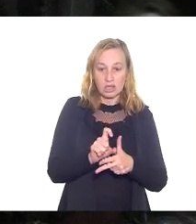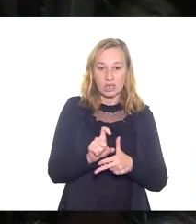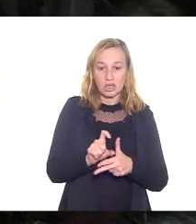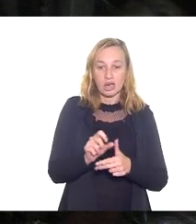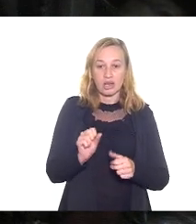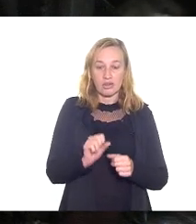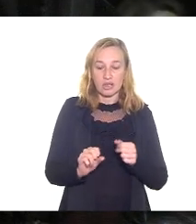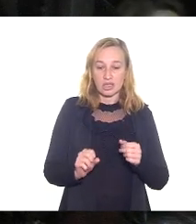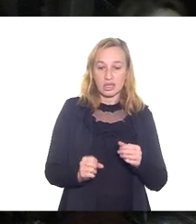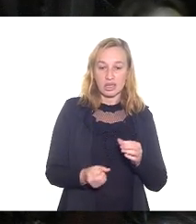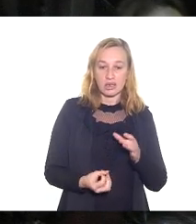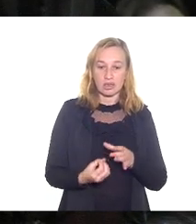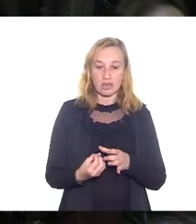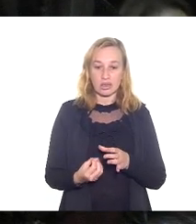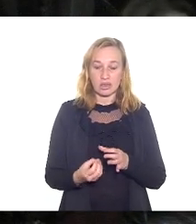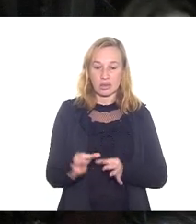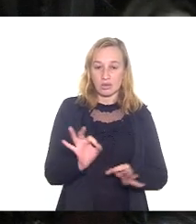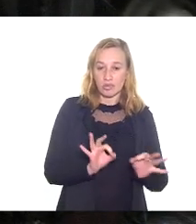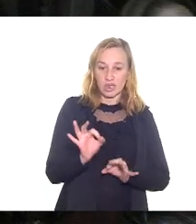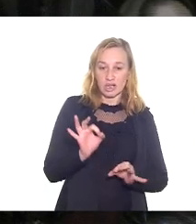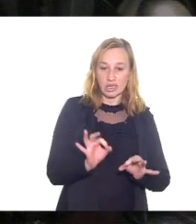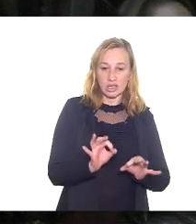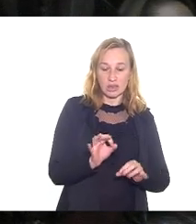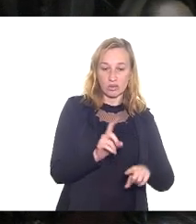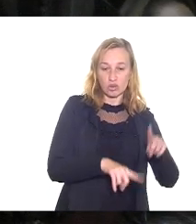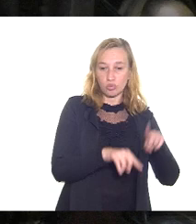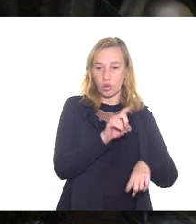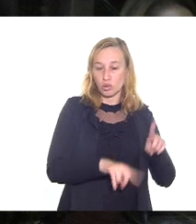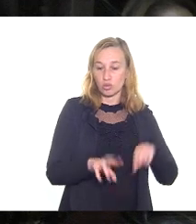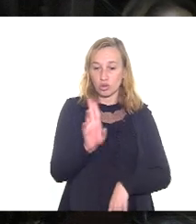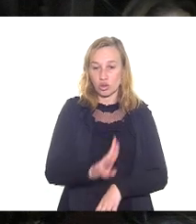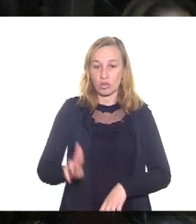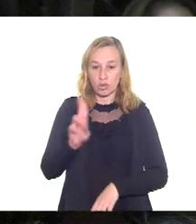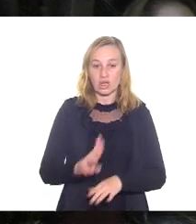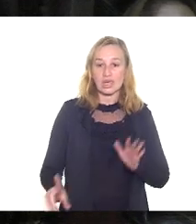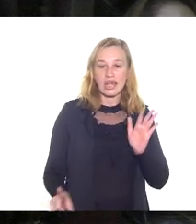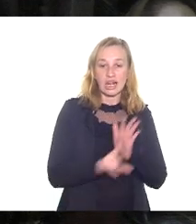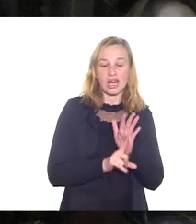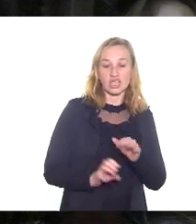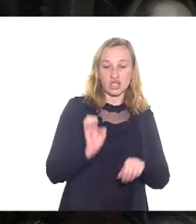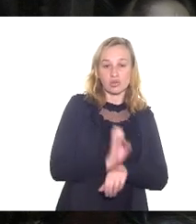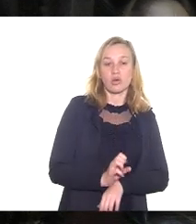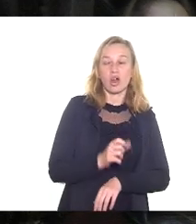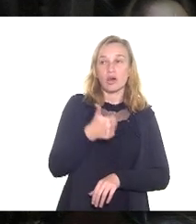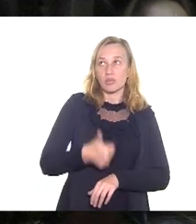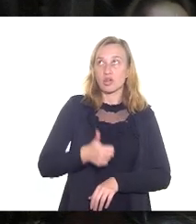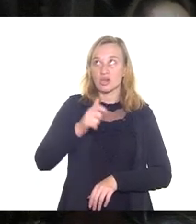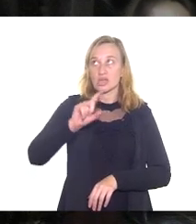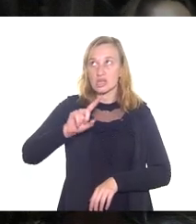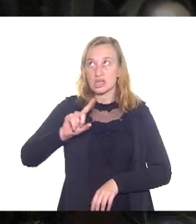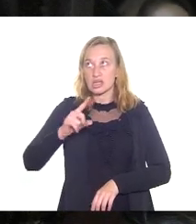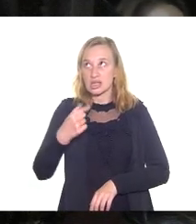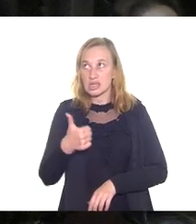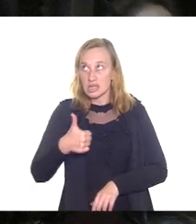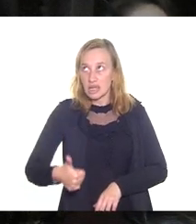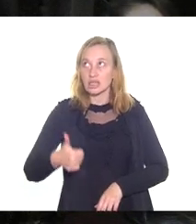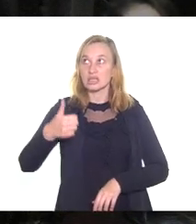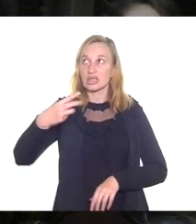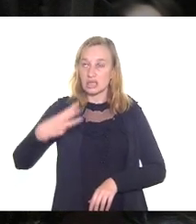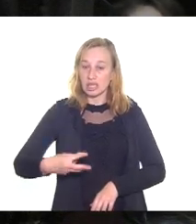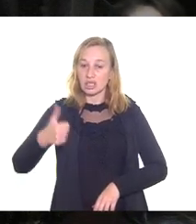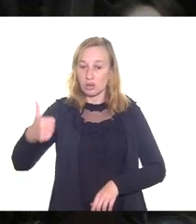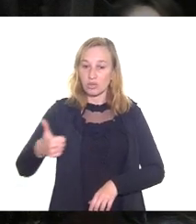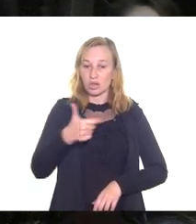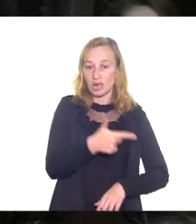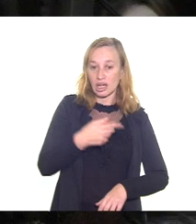dos equipamentos que menciona para fins de cumprimento da lei estadual 9.131 de 14 de dezembro de